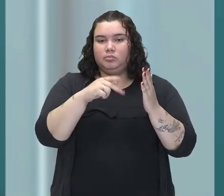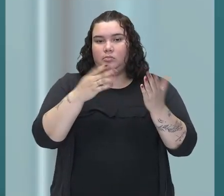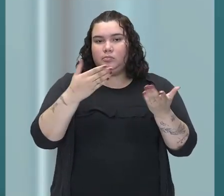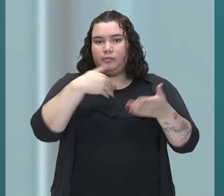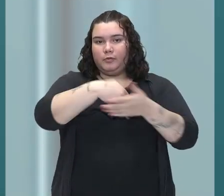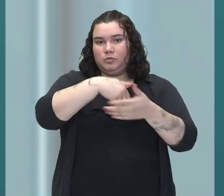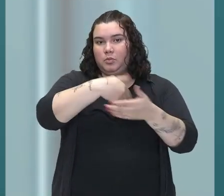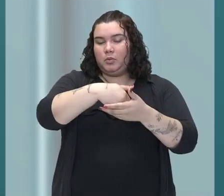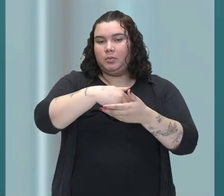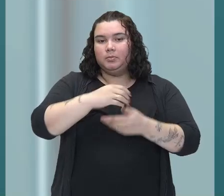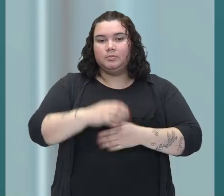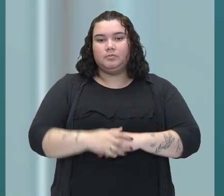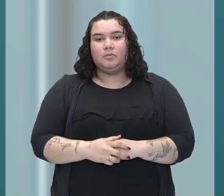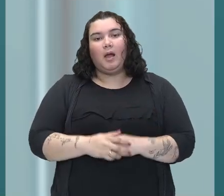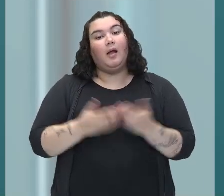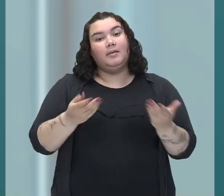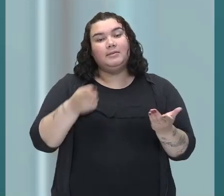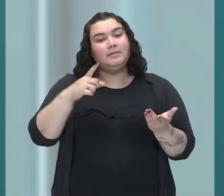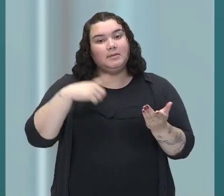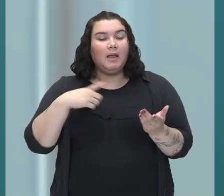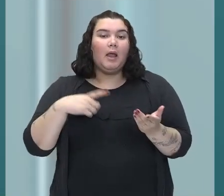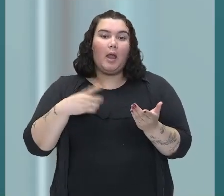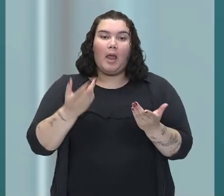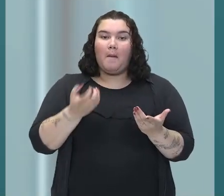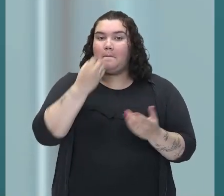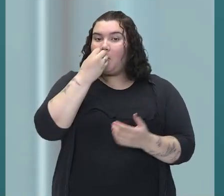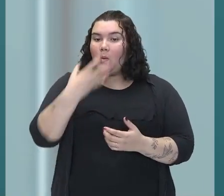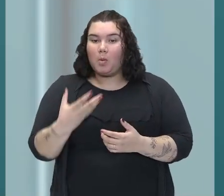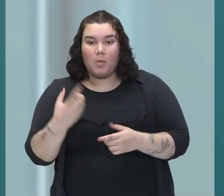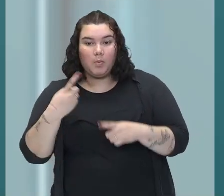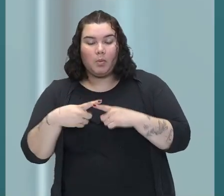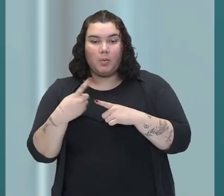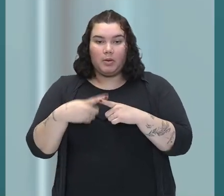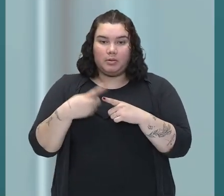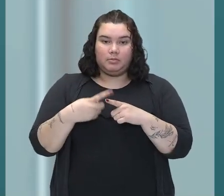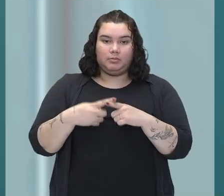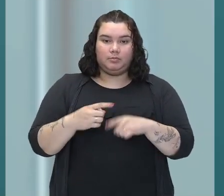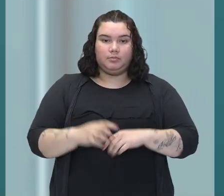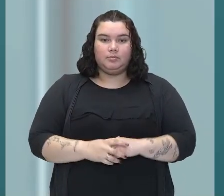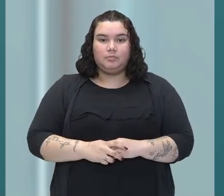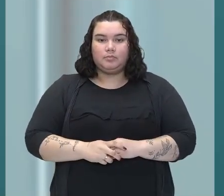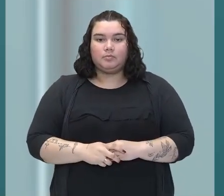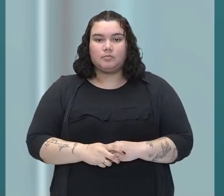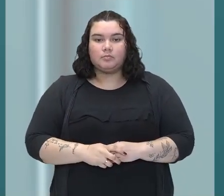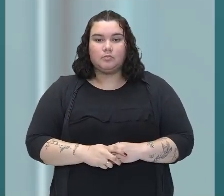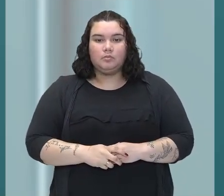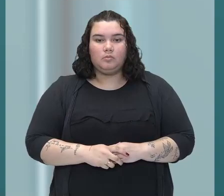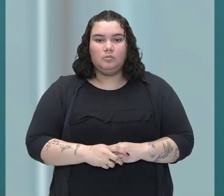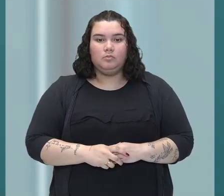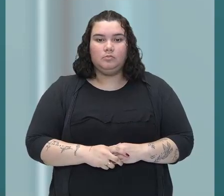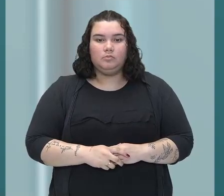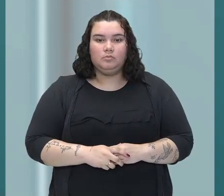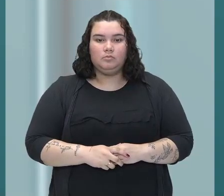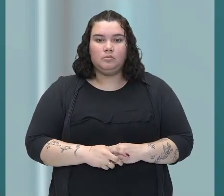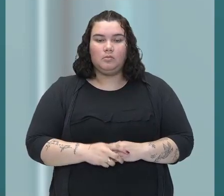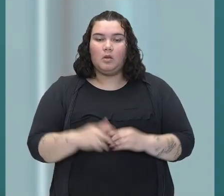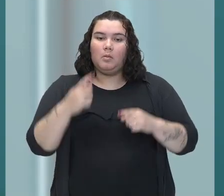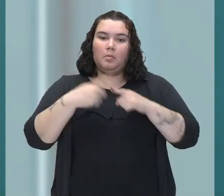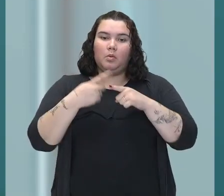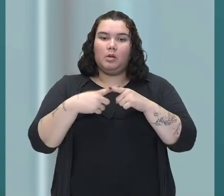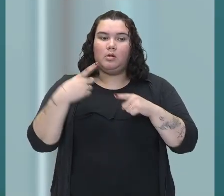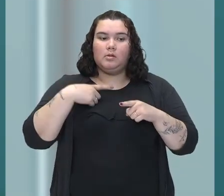você também acaba se beneficiando disso, né? Quando você também, por exemplo, tem